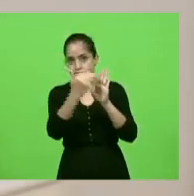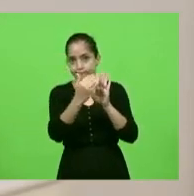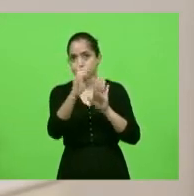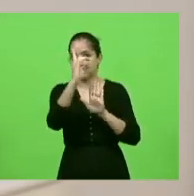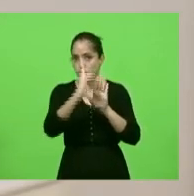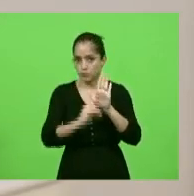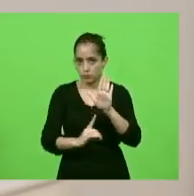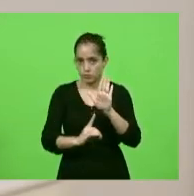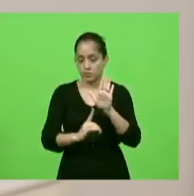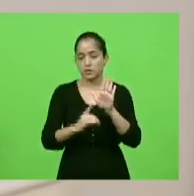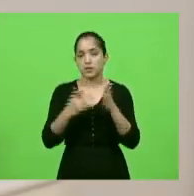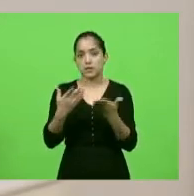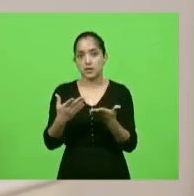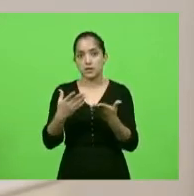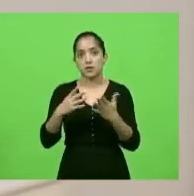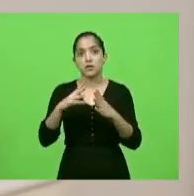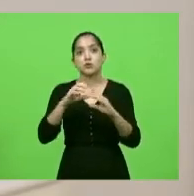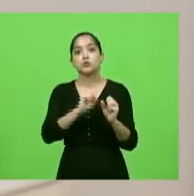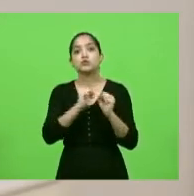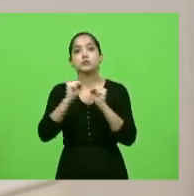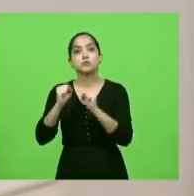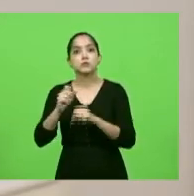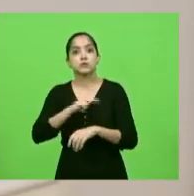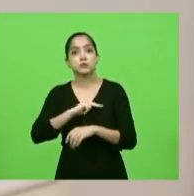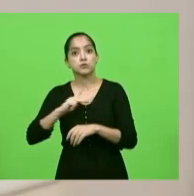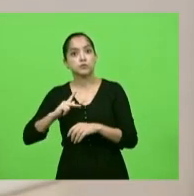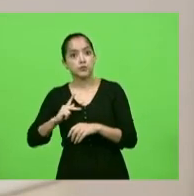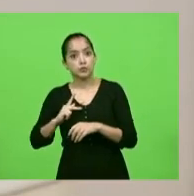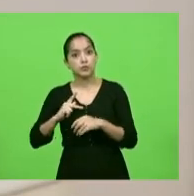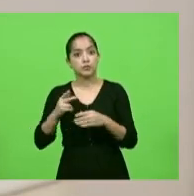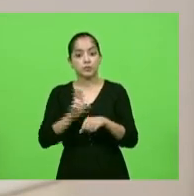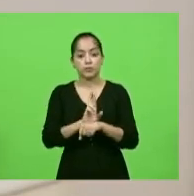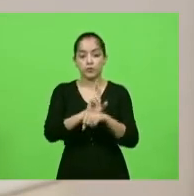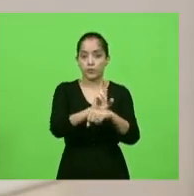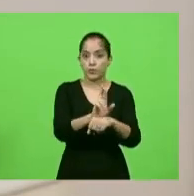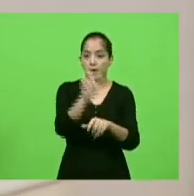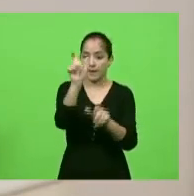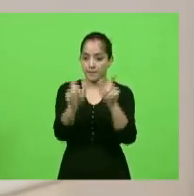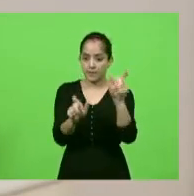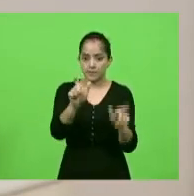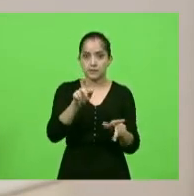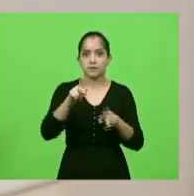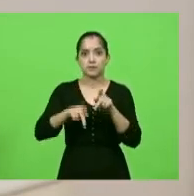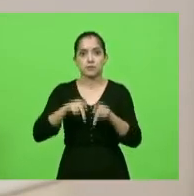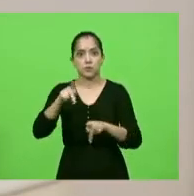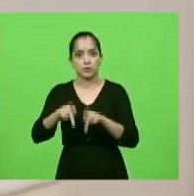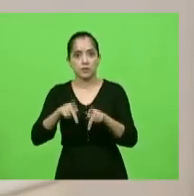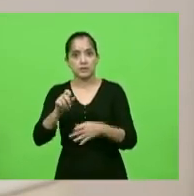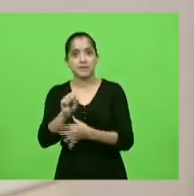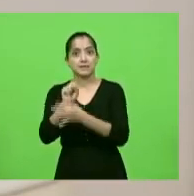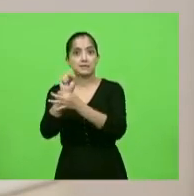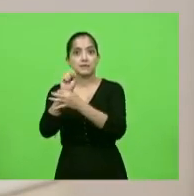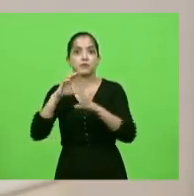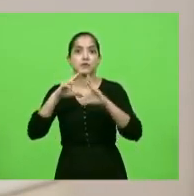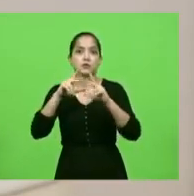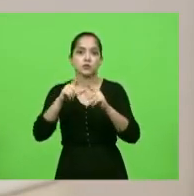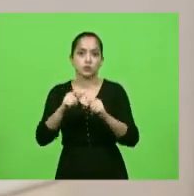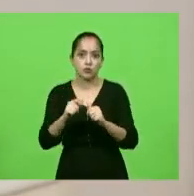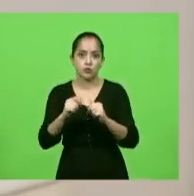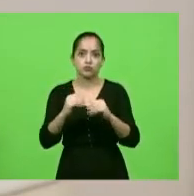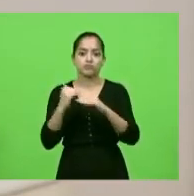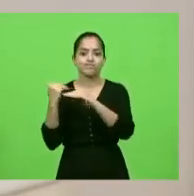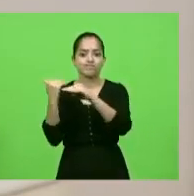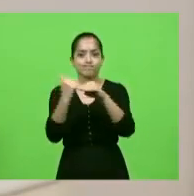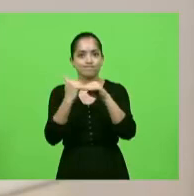no qual os poderes públicos sejam exercidos por representantes do povo, visando assegurar a todos uma igualdade